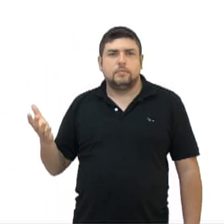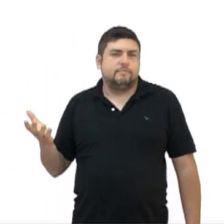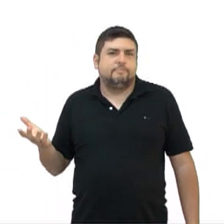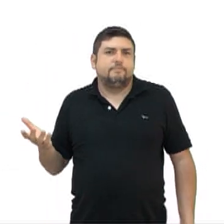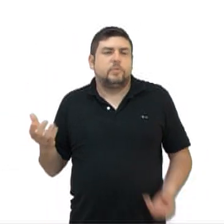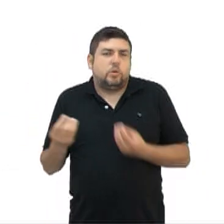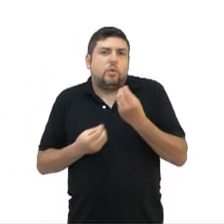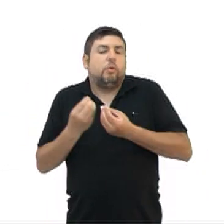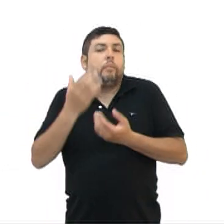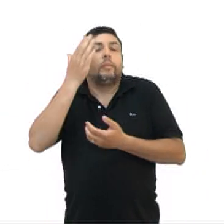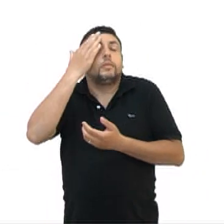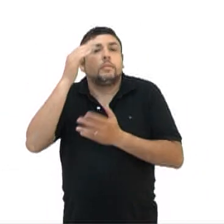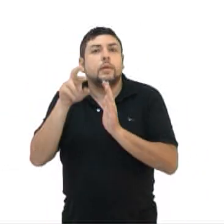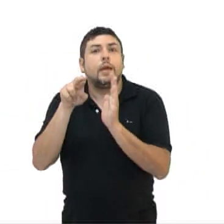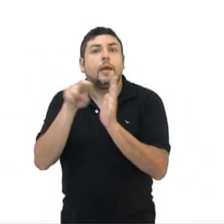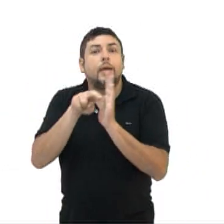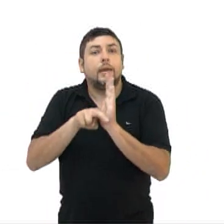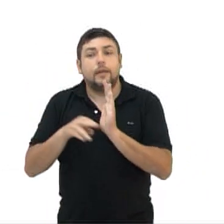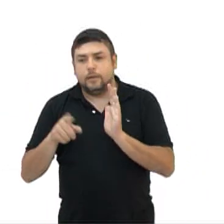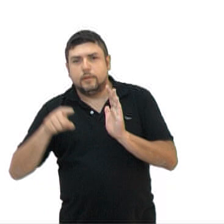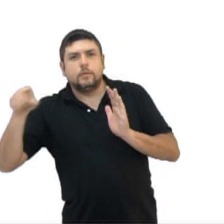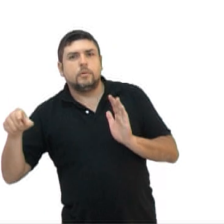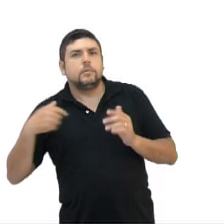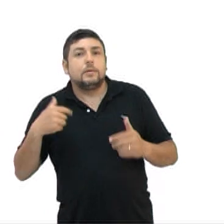que define a próxima casa decimal.